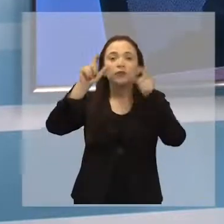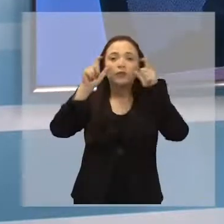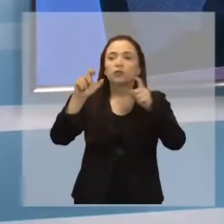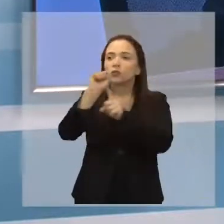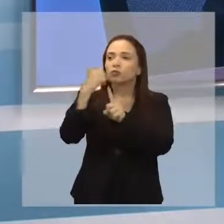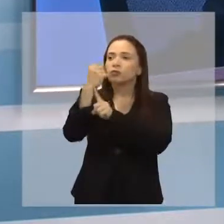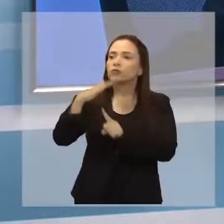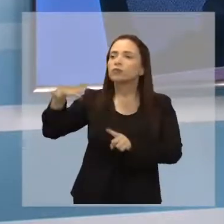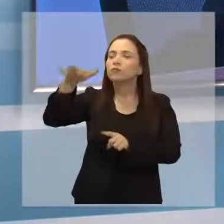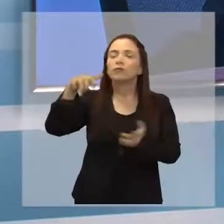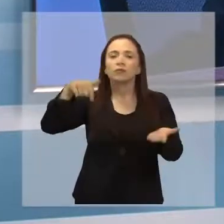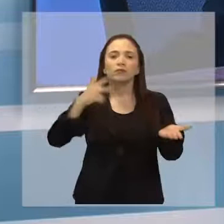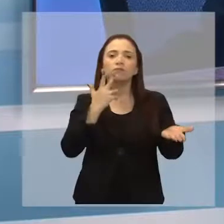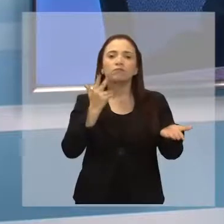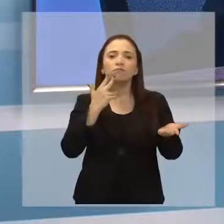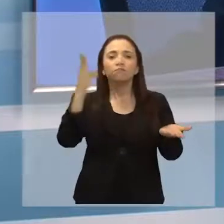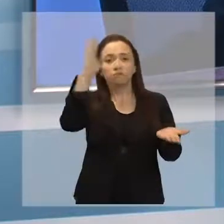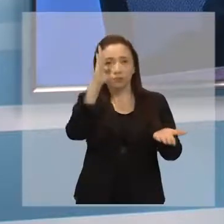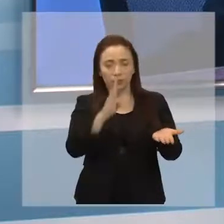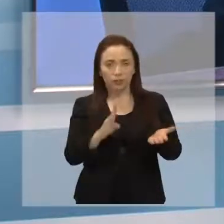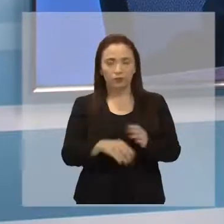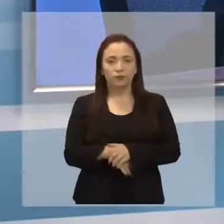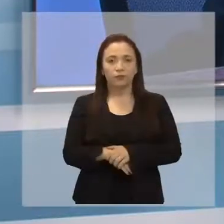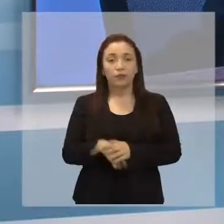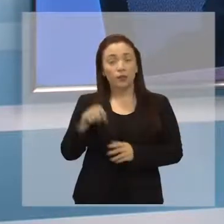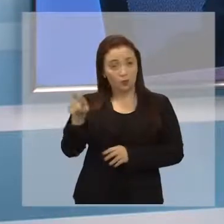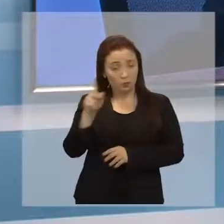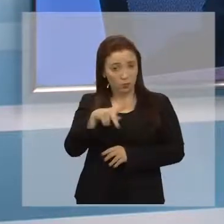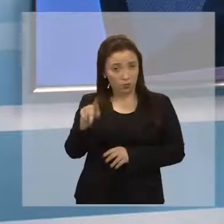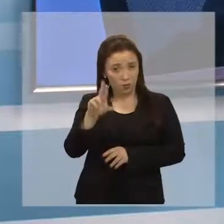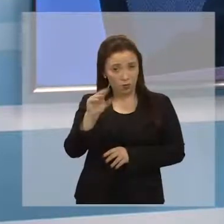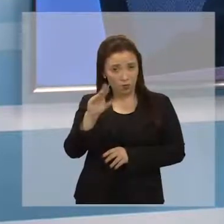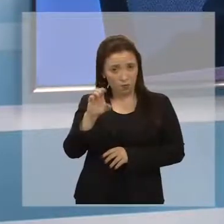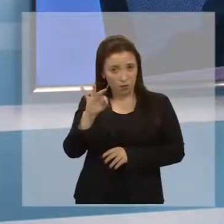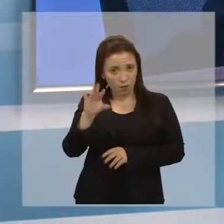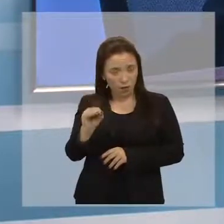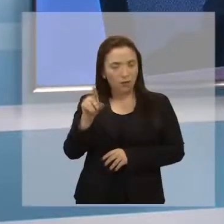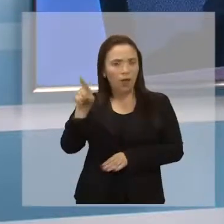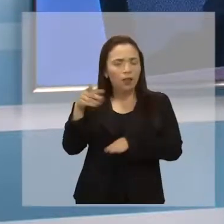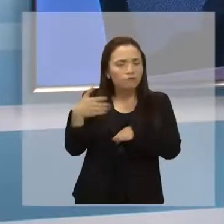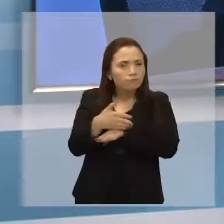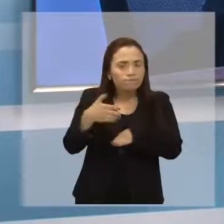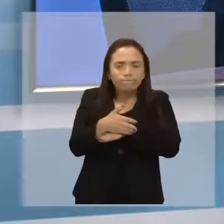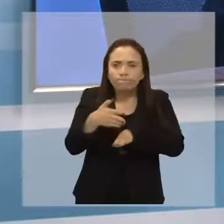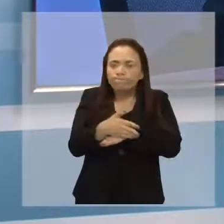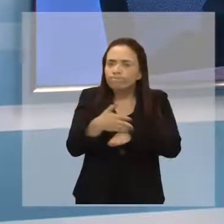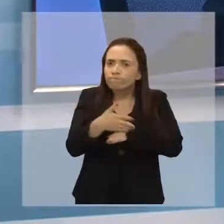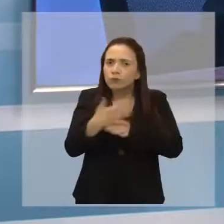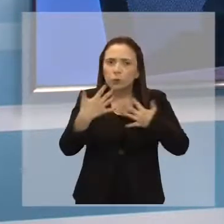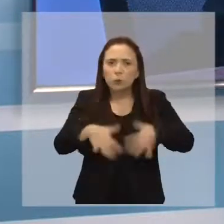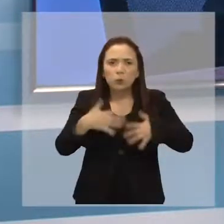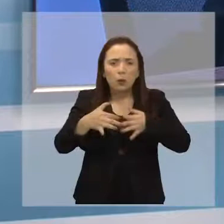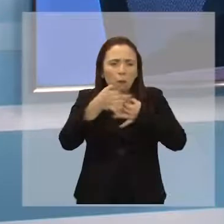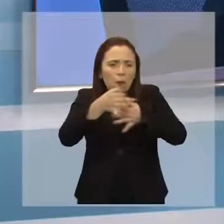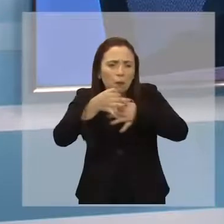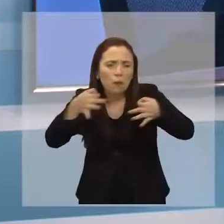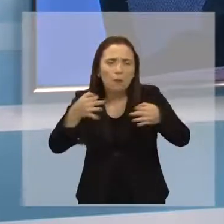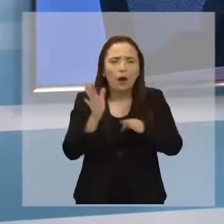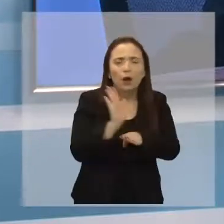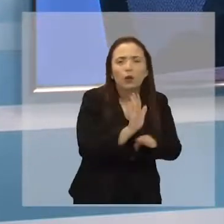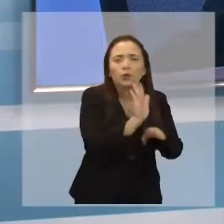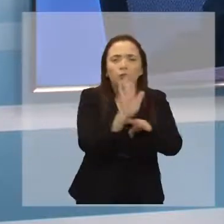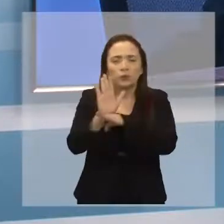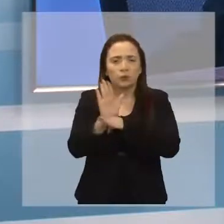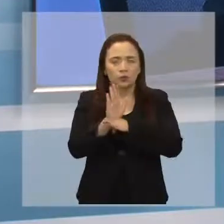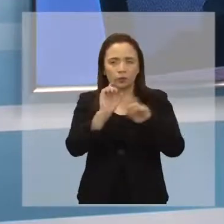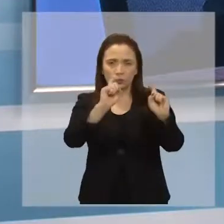sociedade cearense e brasileira. O Roberto foi um dos mais assíduos e mais enriquecedores colaboradores